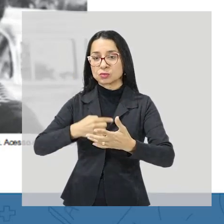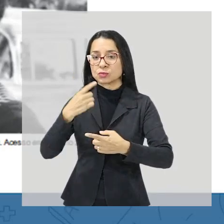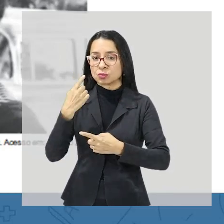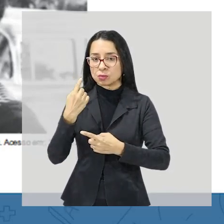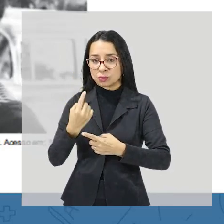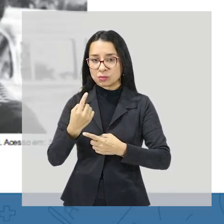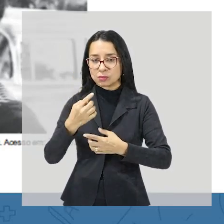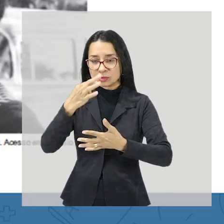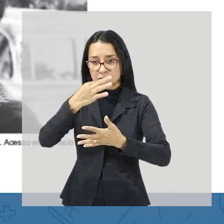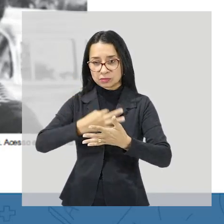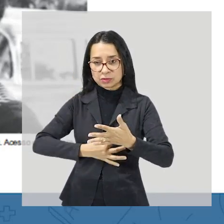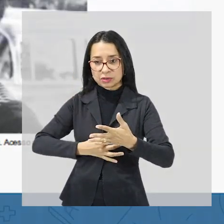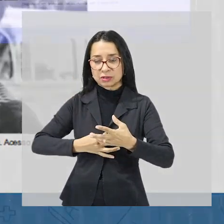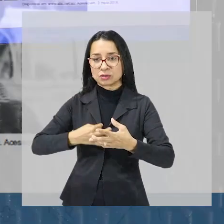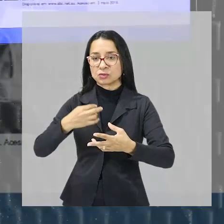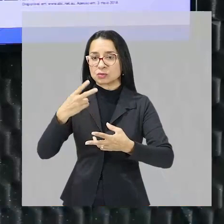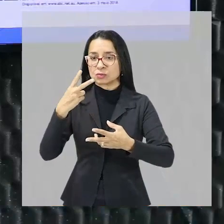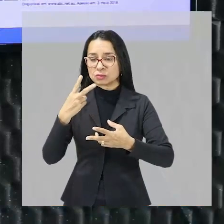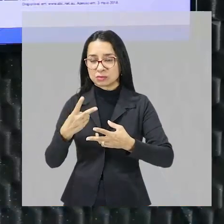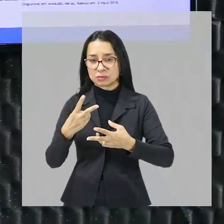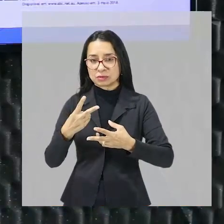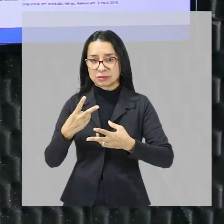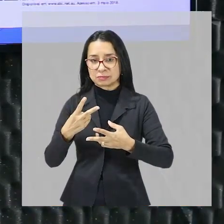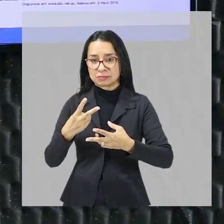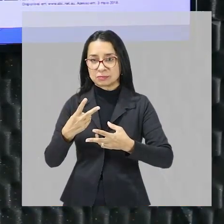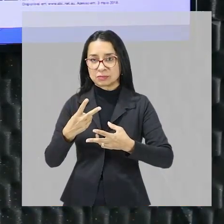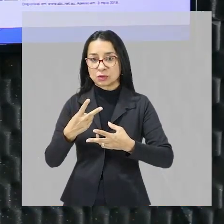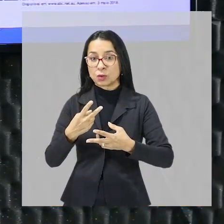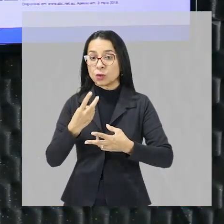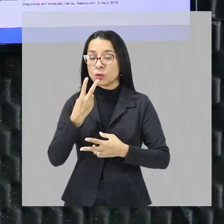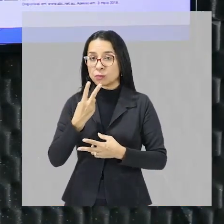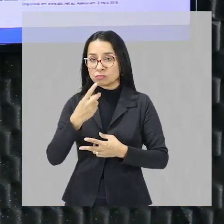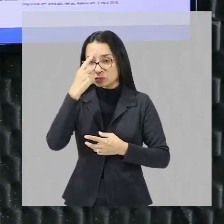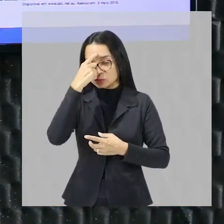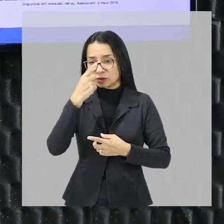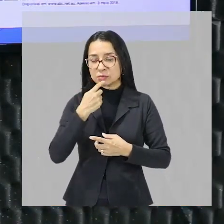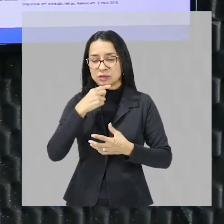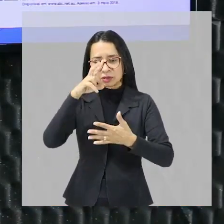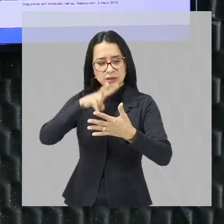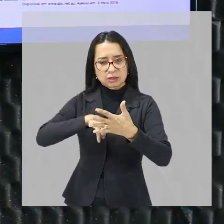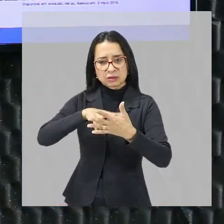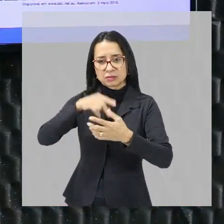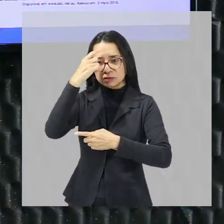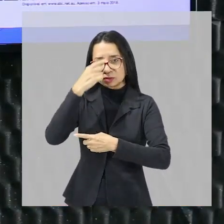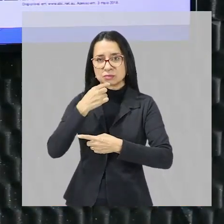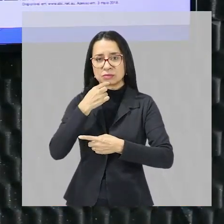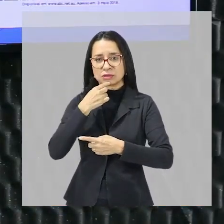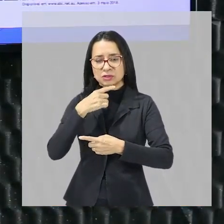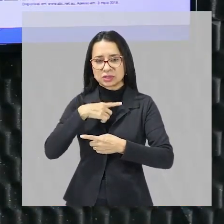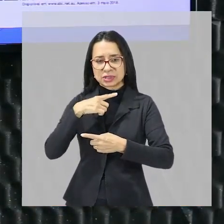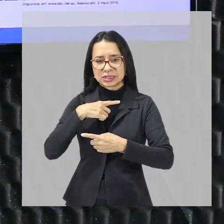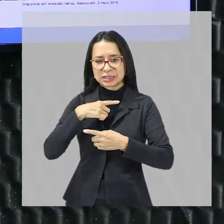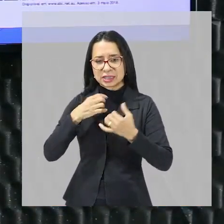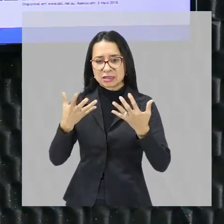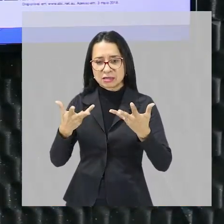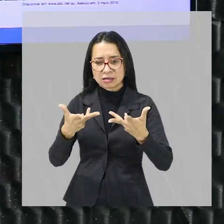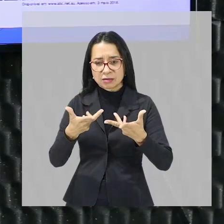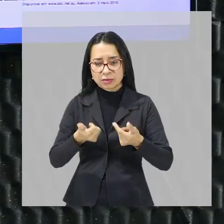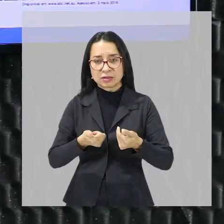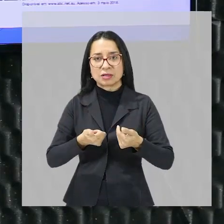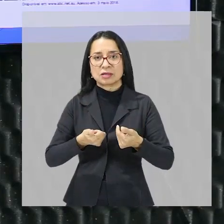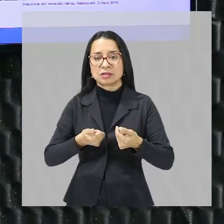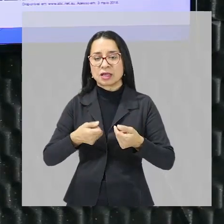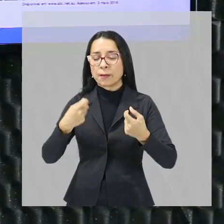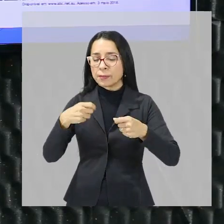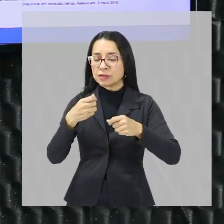2 são 2 imagens, é a figura 1 e a figura 2. Leitura de imagem é uma coisa que exige uma certa habilidade que você precisa